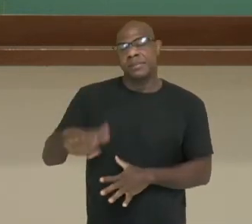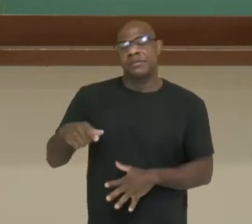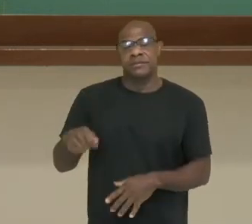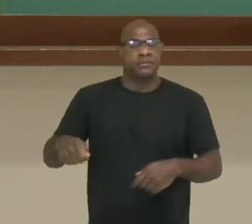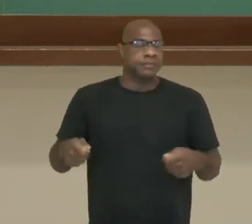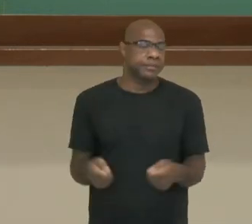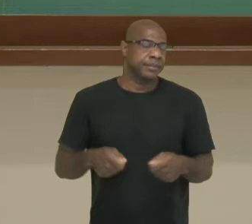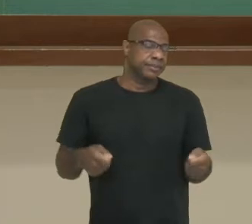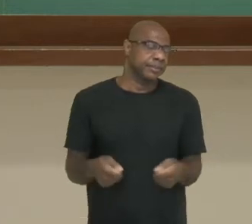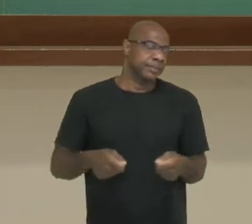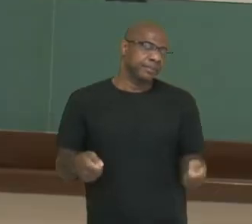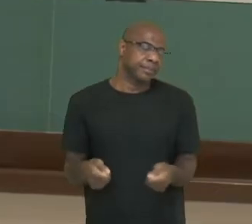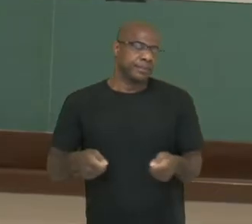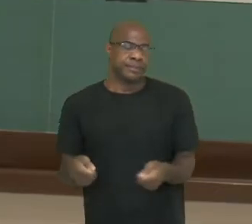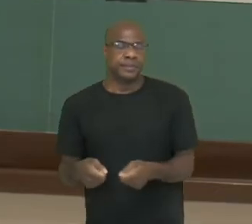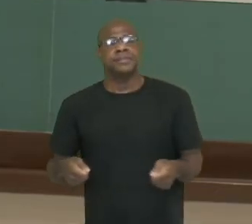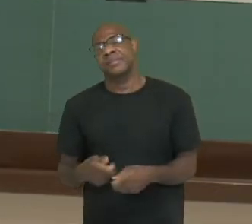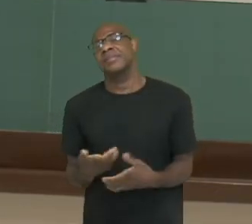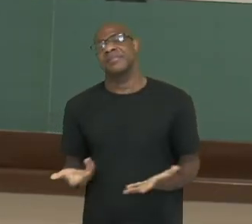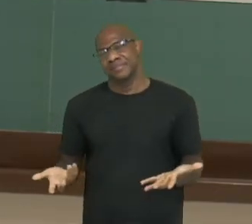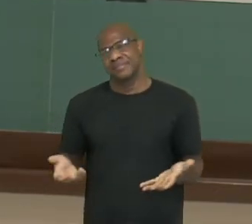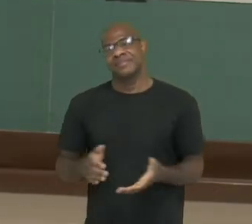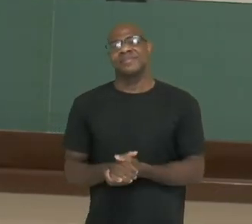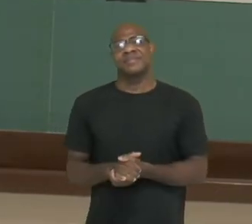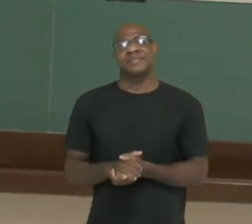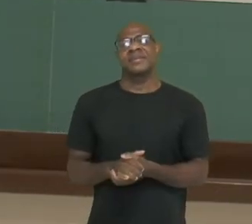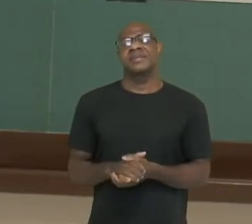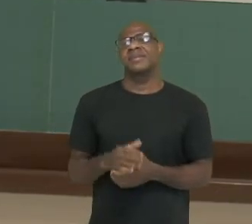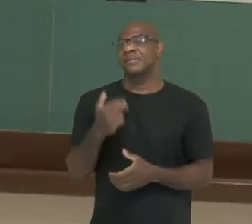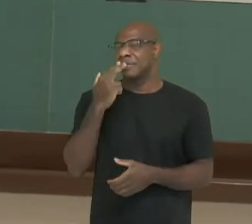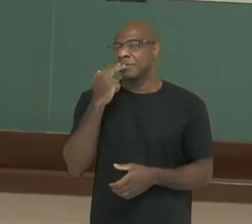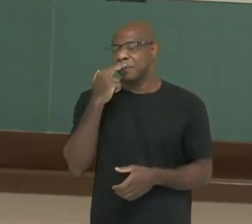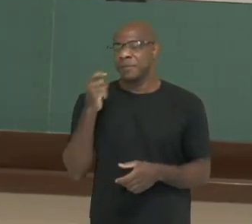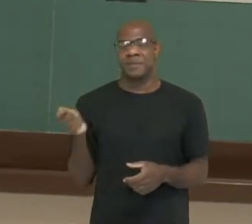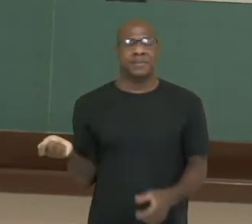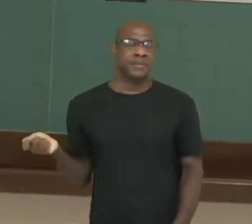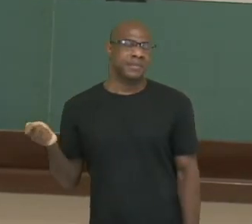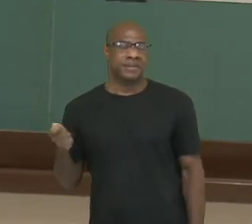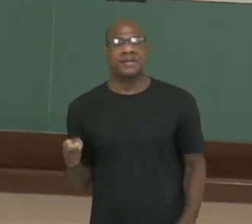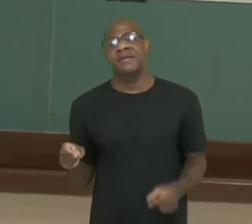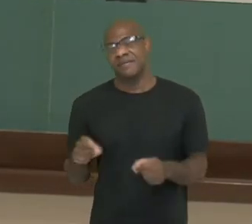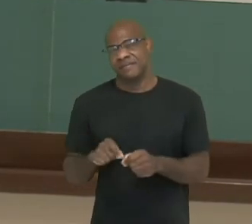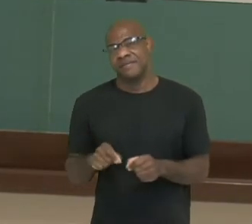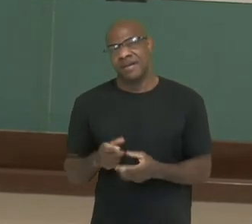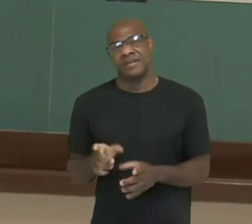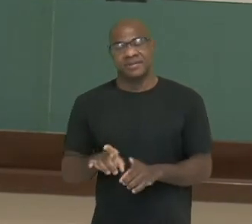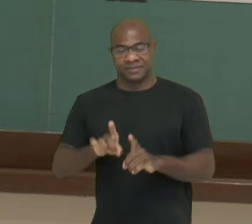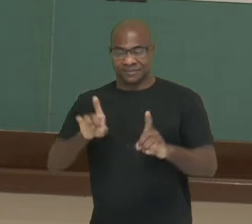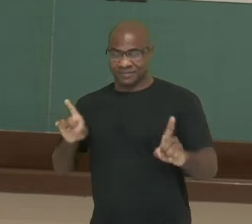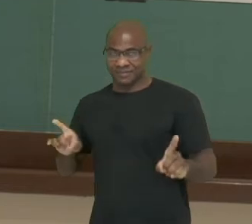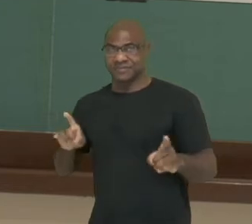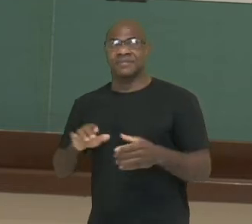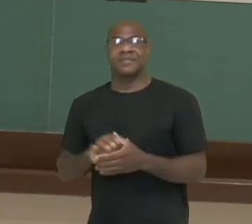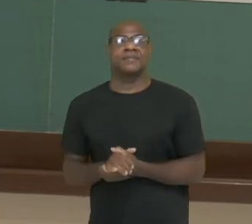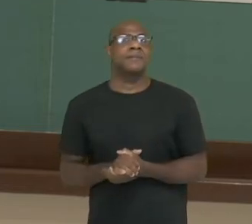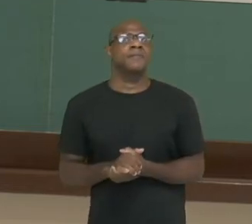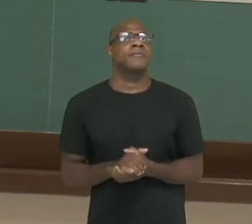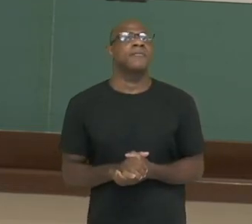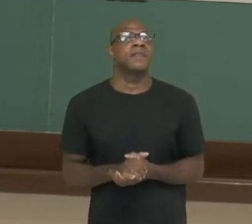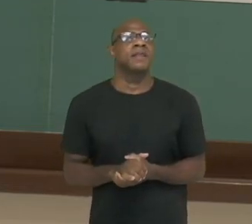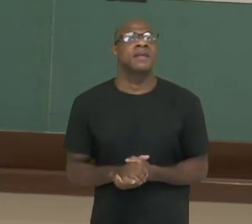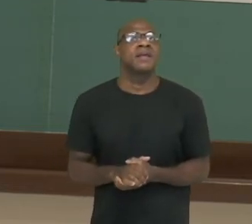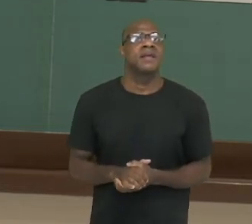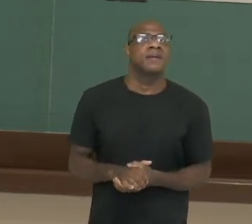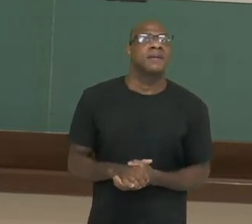Então é bem legal também. Chaplin faz muito isso, essa questão do distanciamento. A dicção,